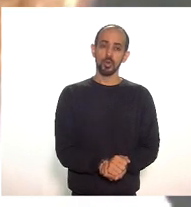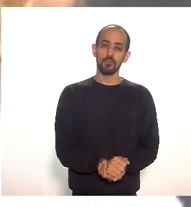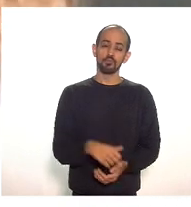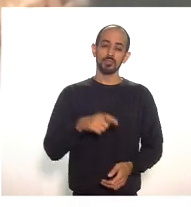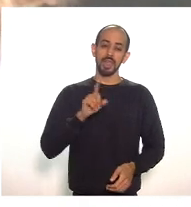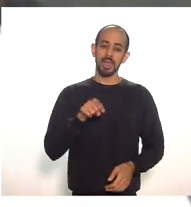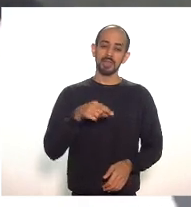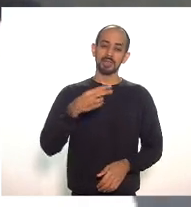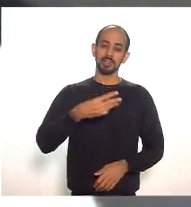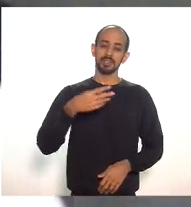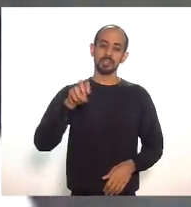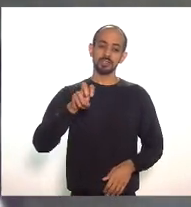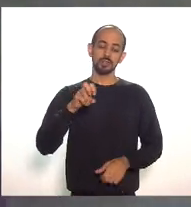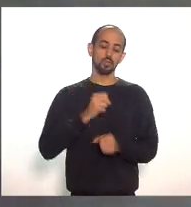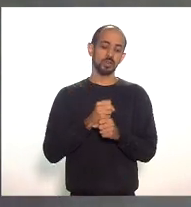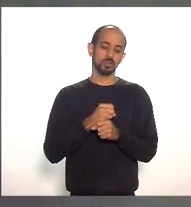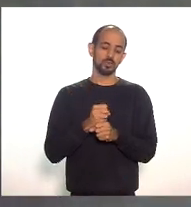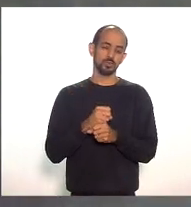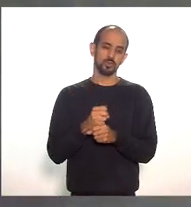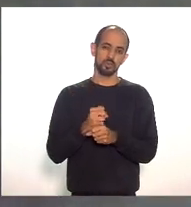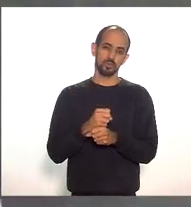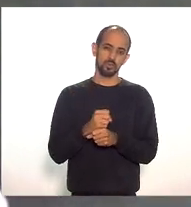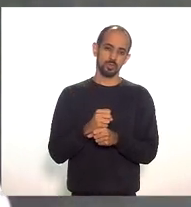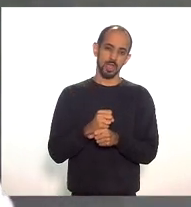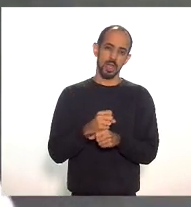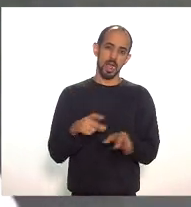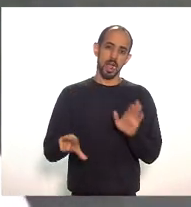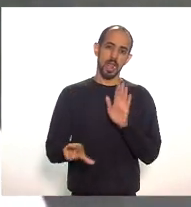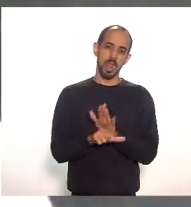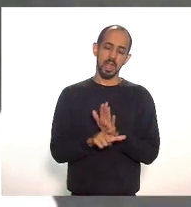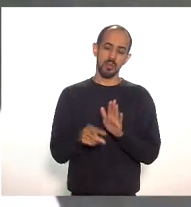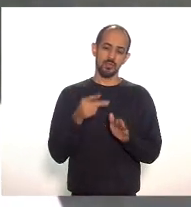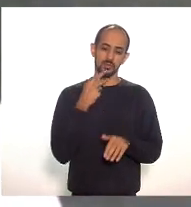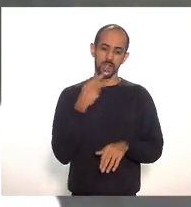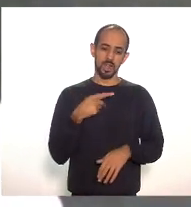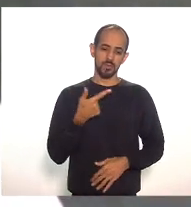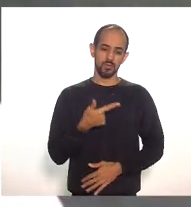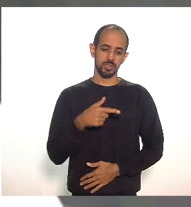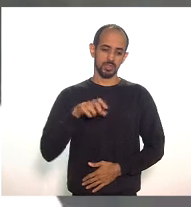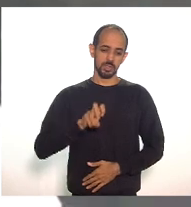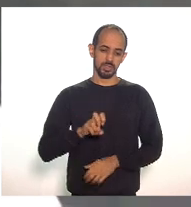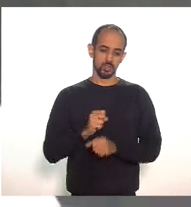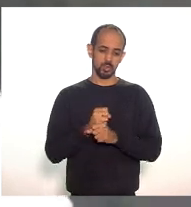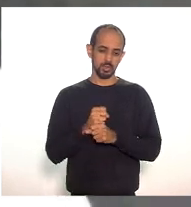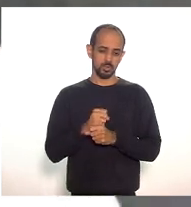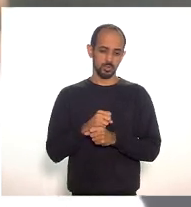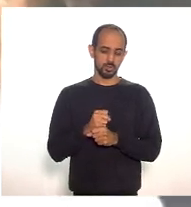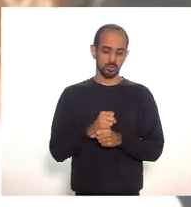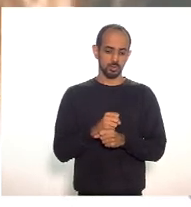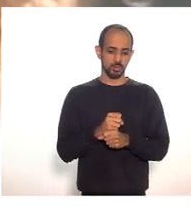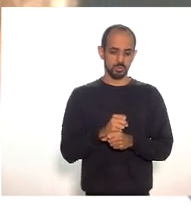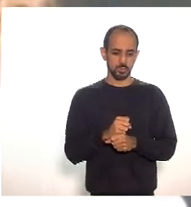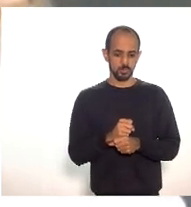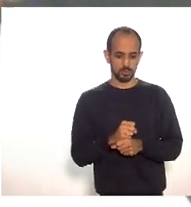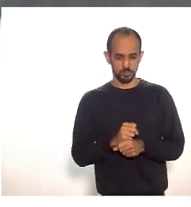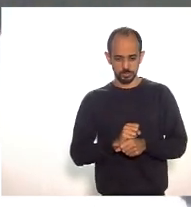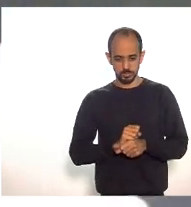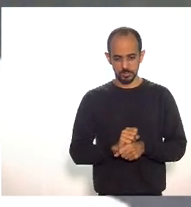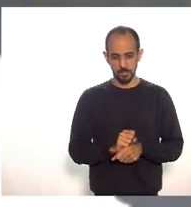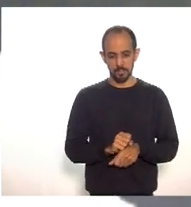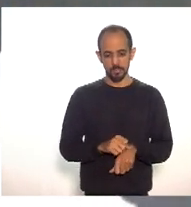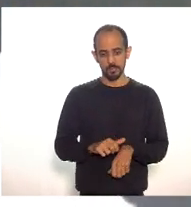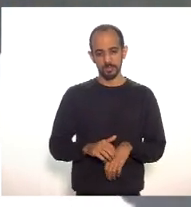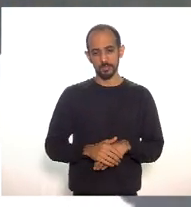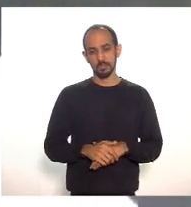35 anos e a nossa legislação Estadual prever a prima a concessão máxima de 25